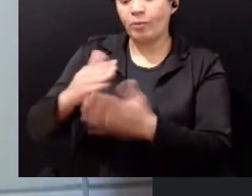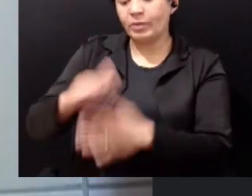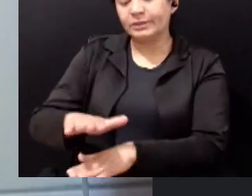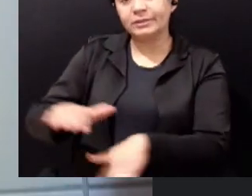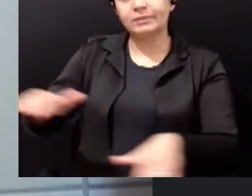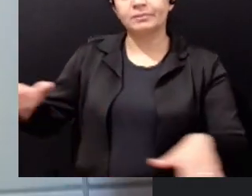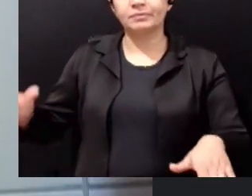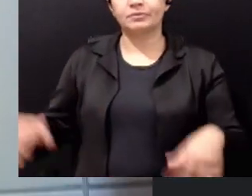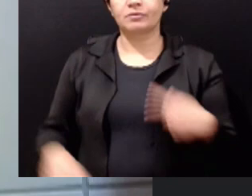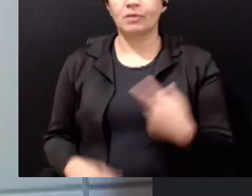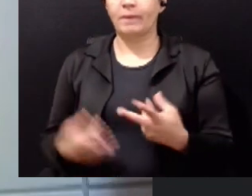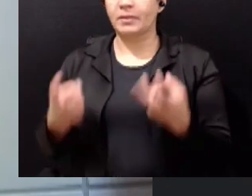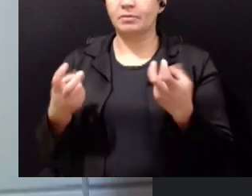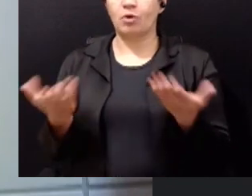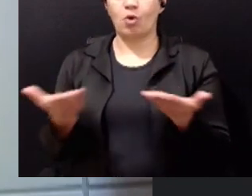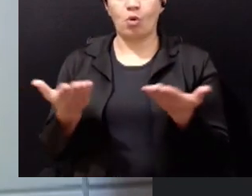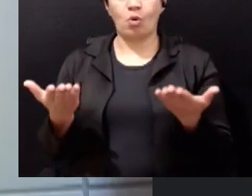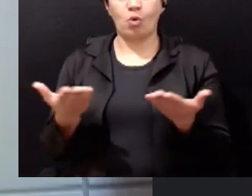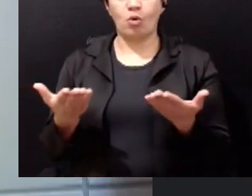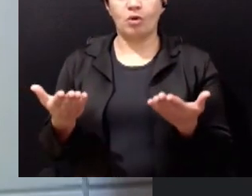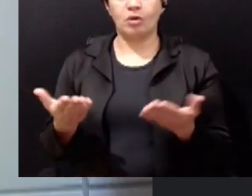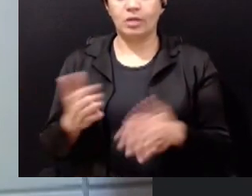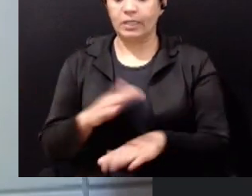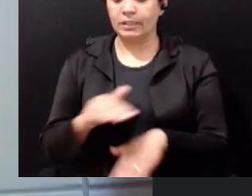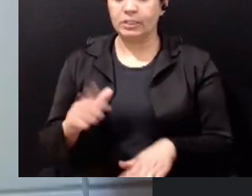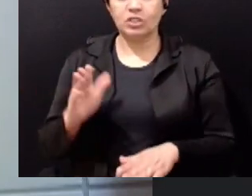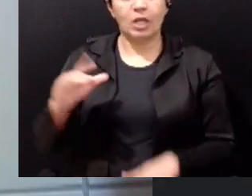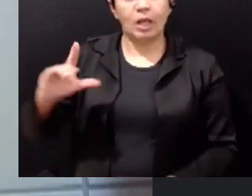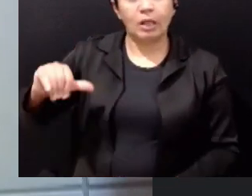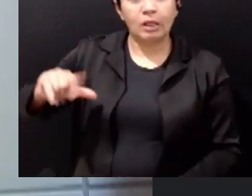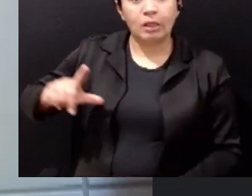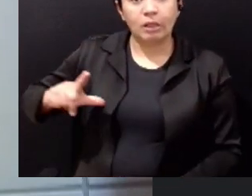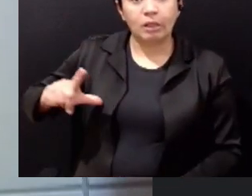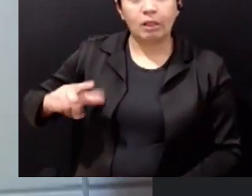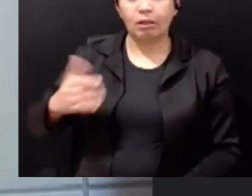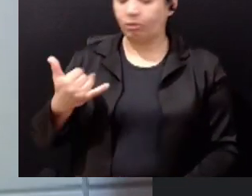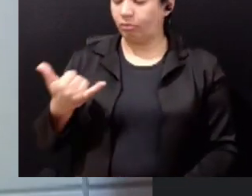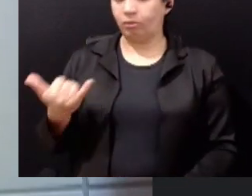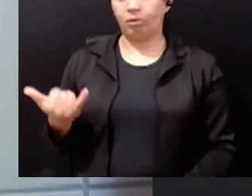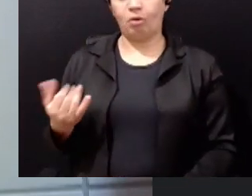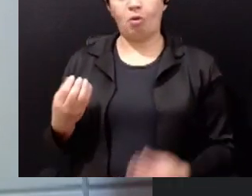gente vê que hoje criança super cedo já tem celular, né, já fica ali